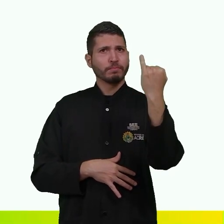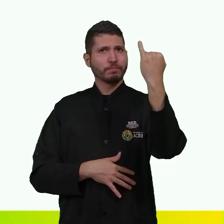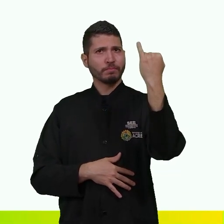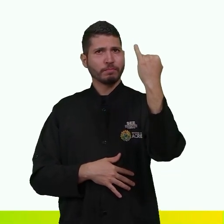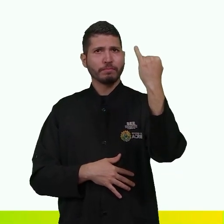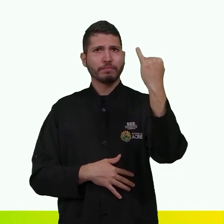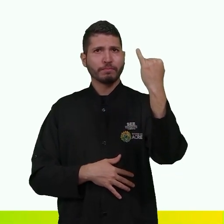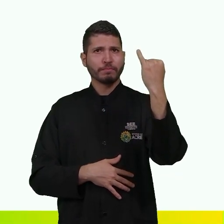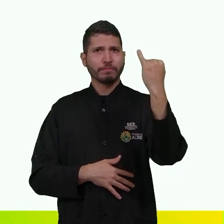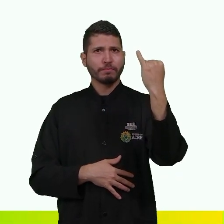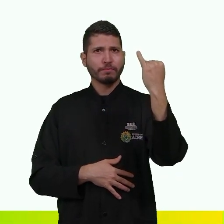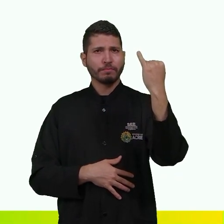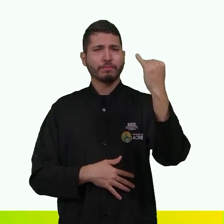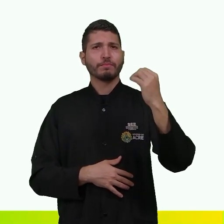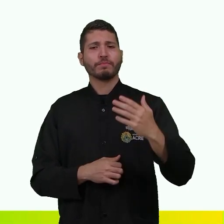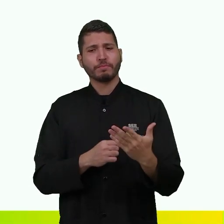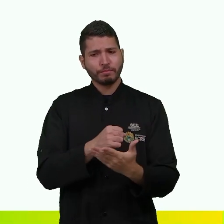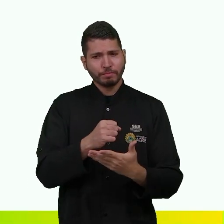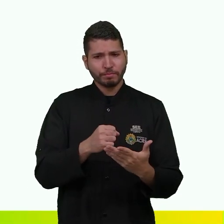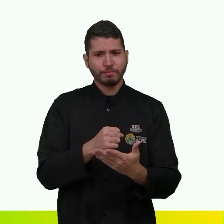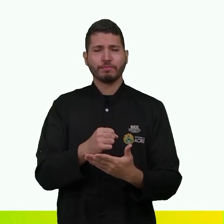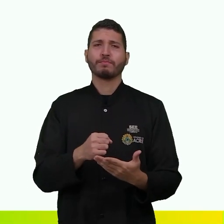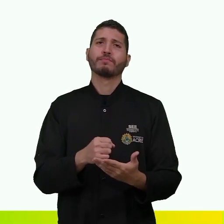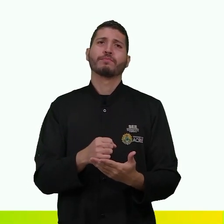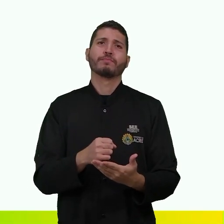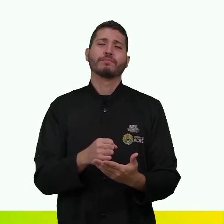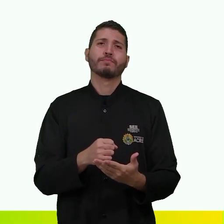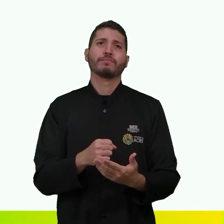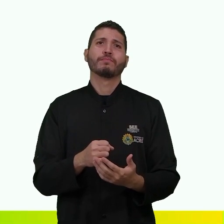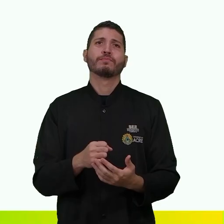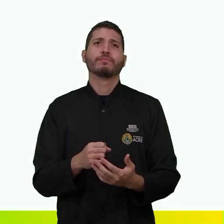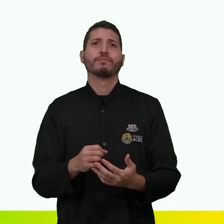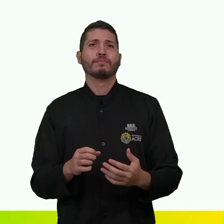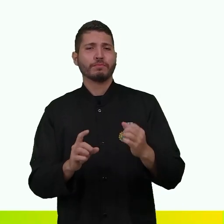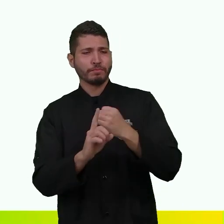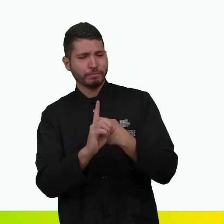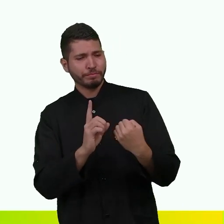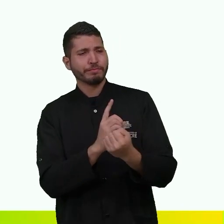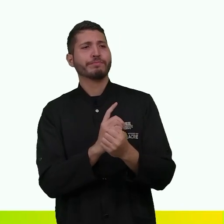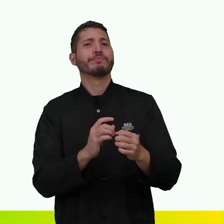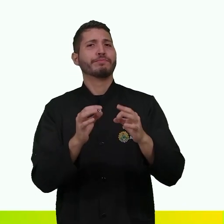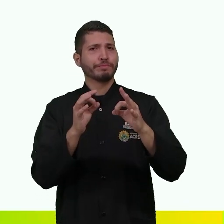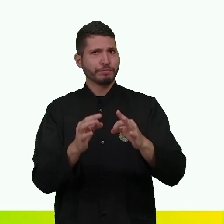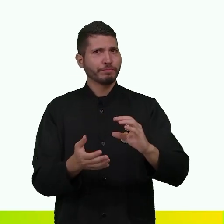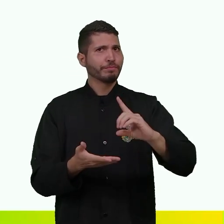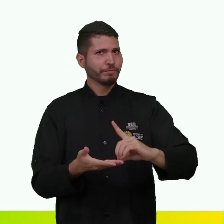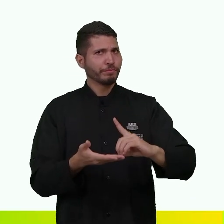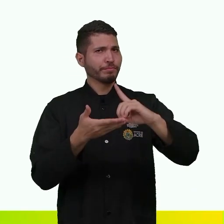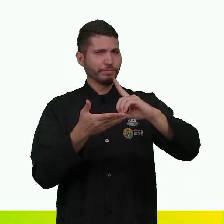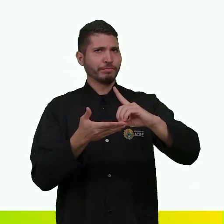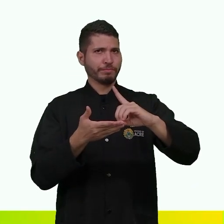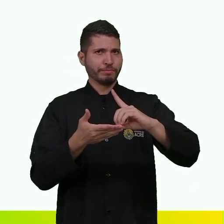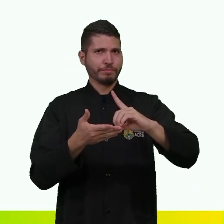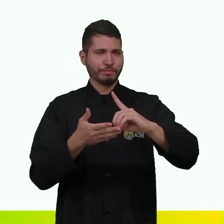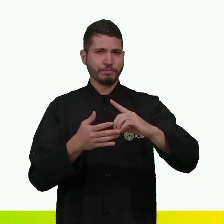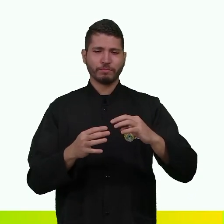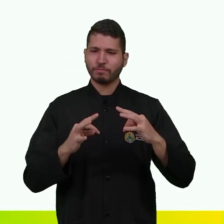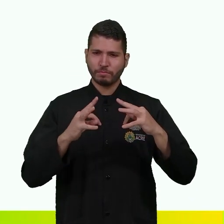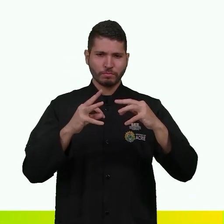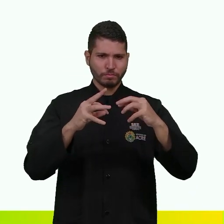Ele, é uma base fundamental para uma sociedade justa e digna. Todos, então, temos um papel crucial